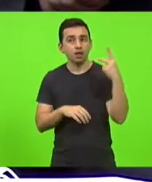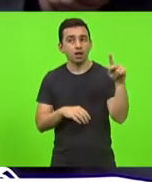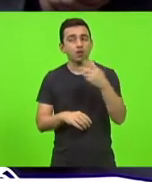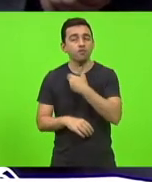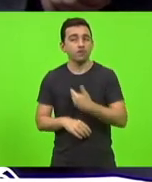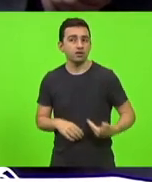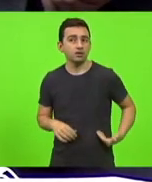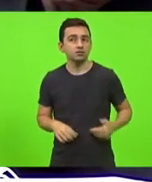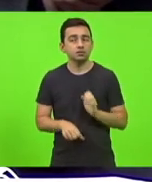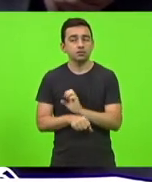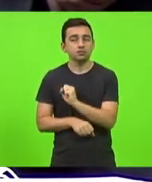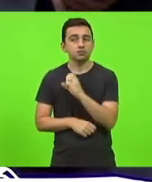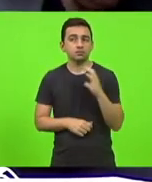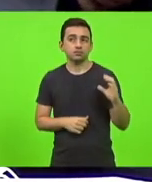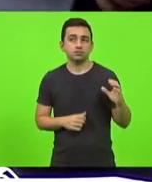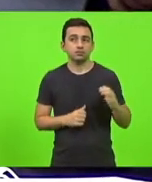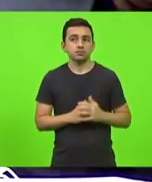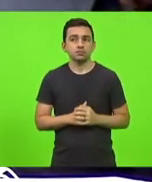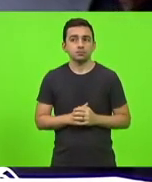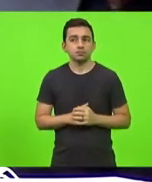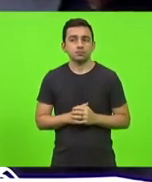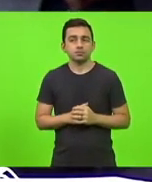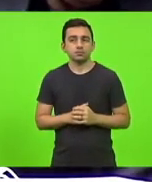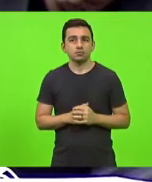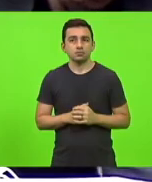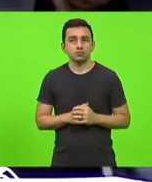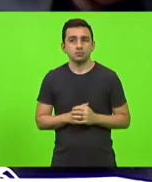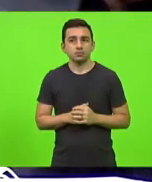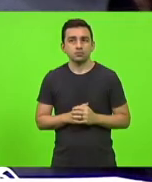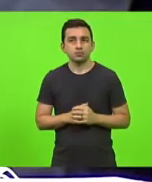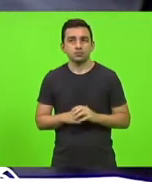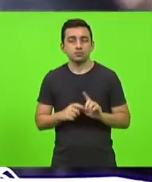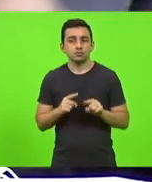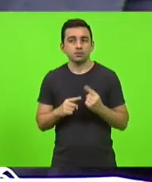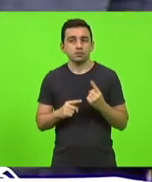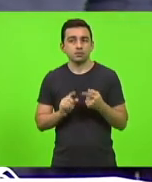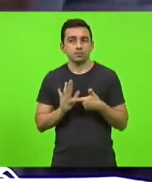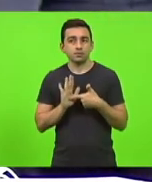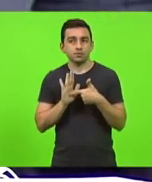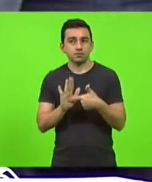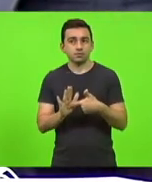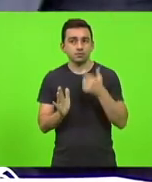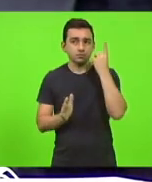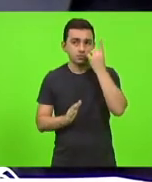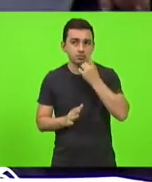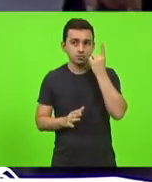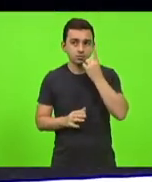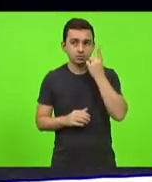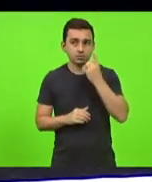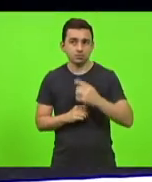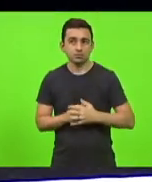Catarina. Não é apresentado por deputado esse que Vossa Excelência está votando. Não, mas eu